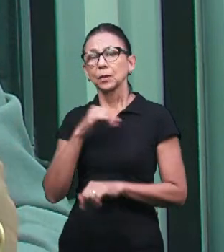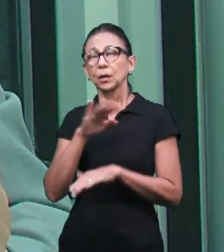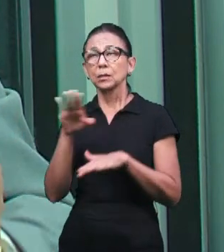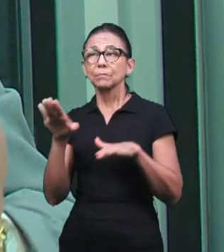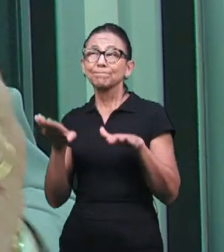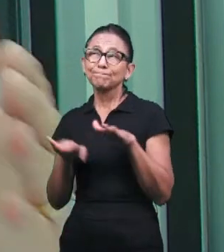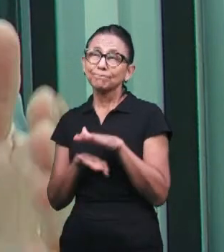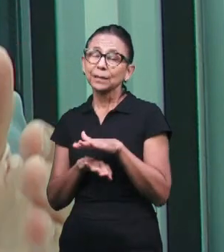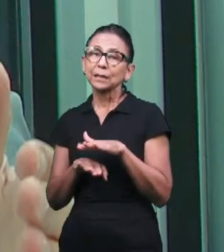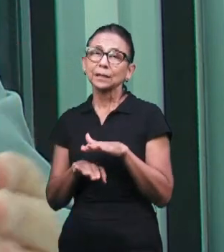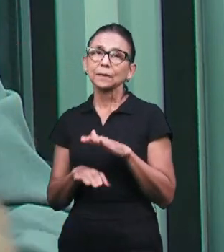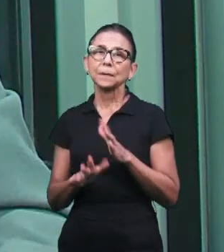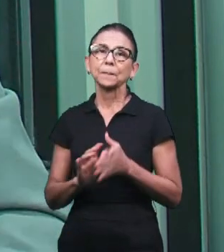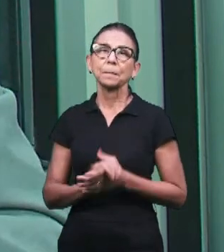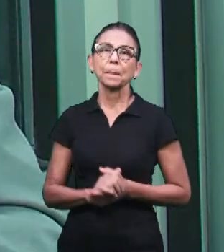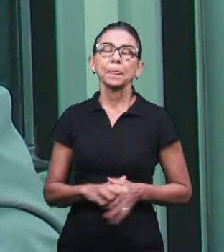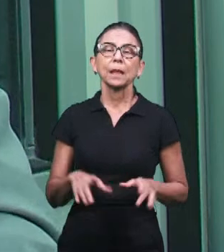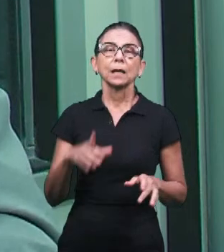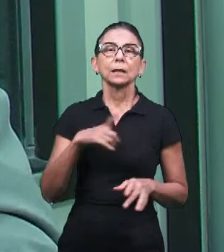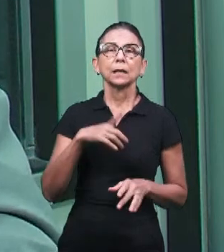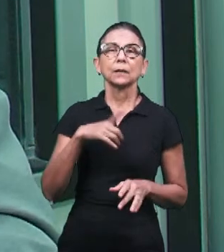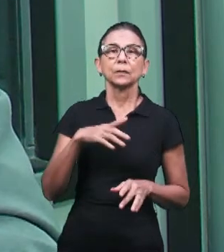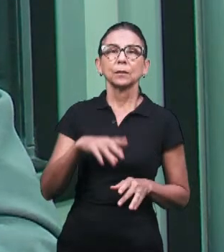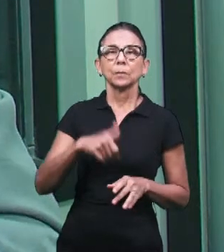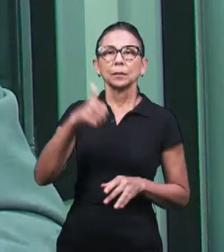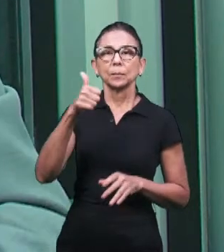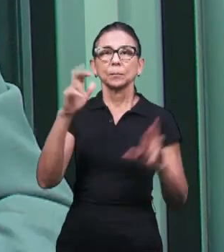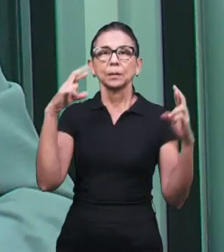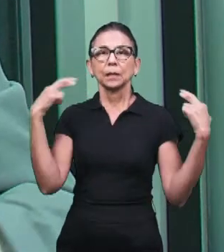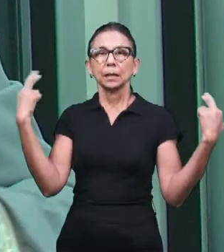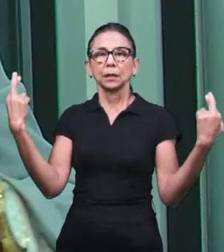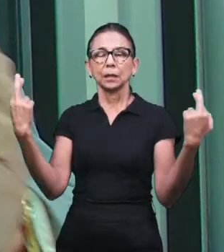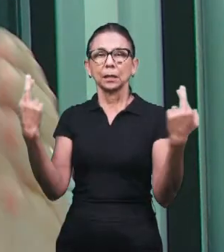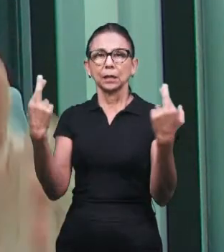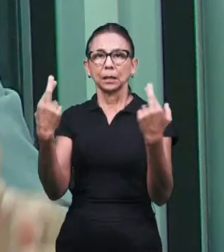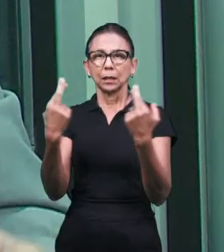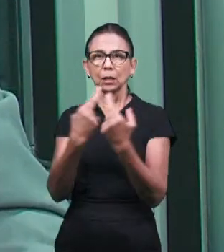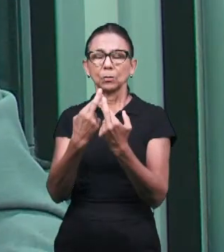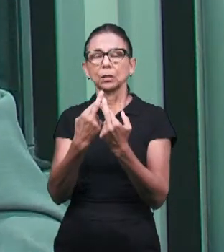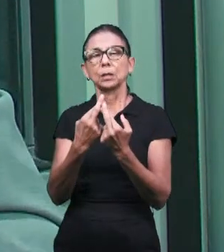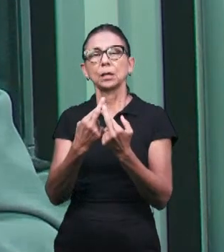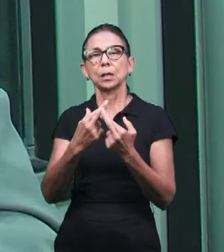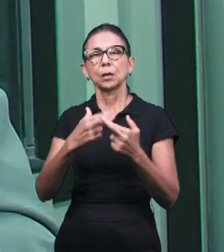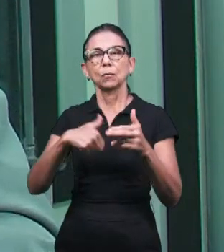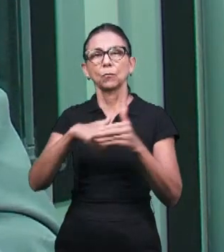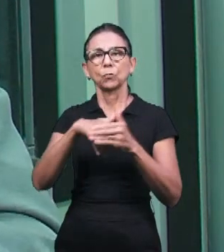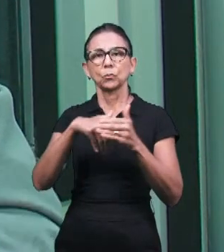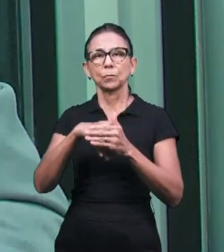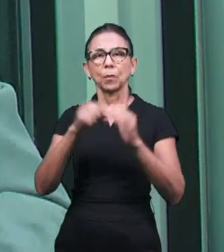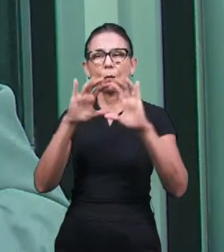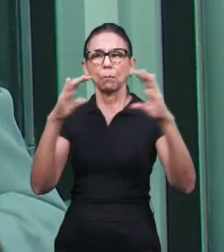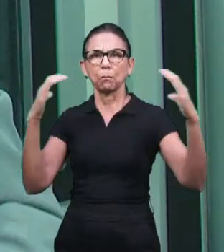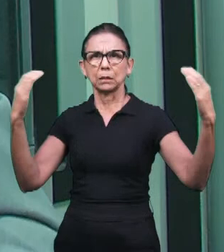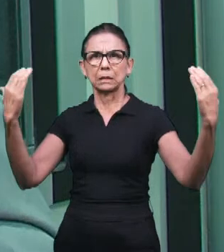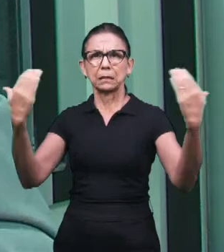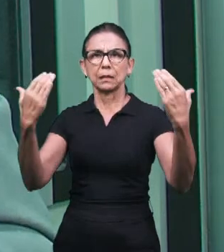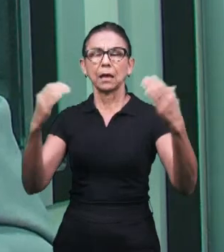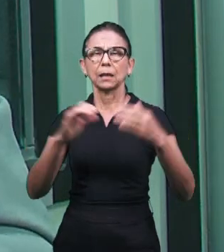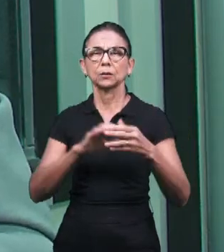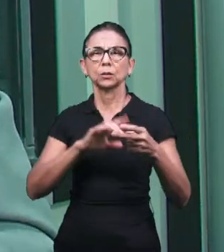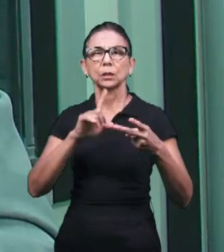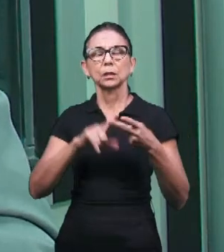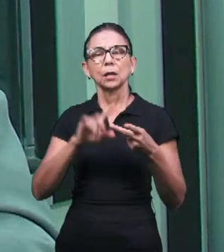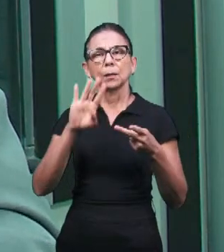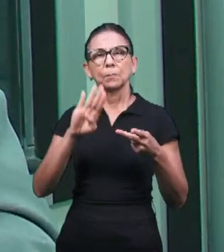reunião, nós tivemos a primeira no estádio da Desportiva, depois nós tivemos a segunda em Belo Horizonte, tivemos a